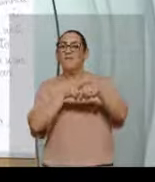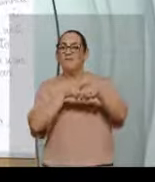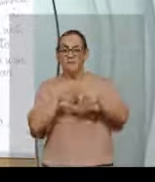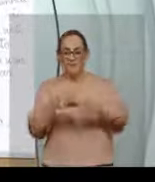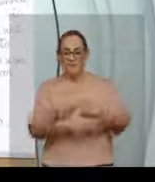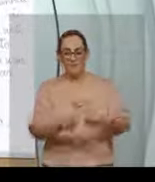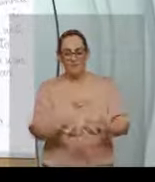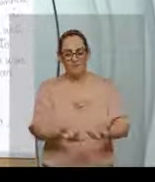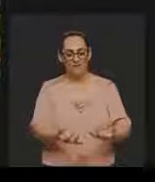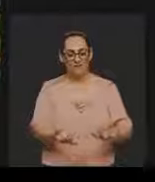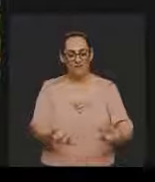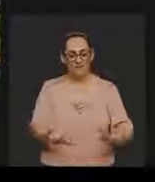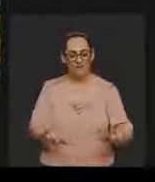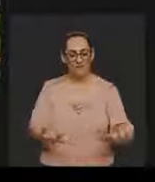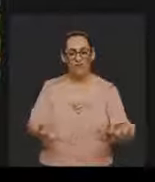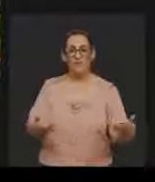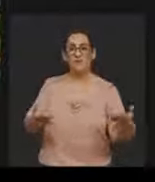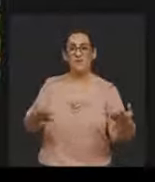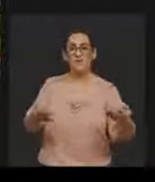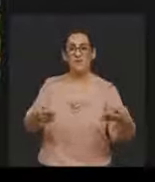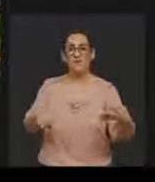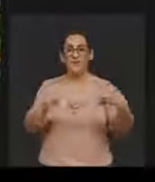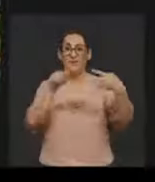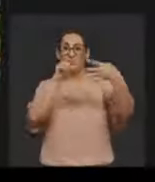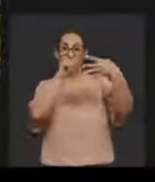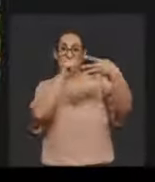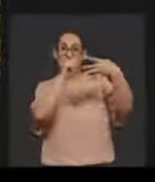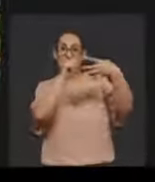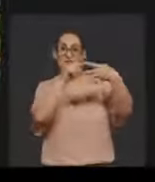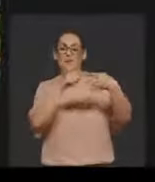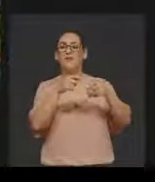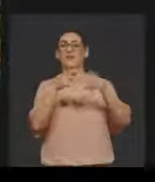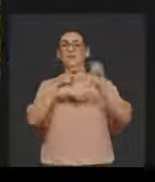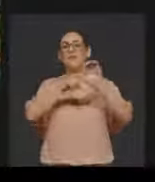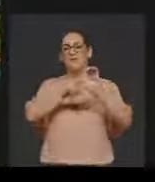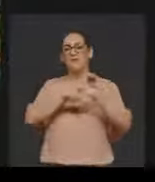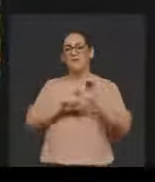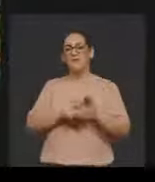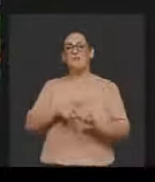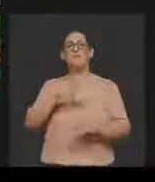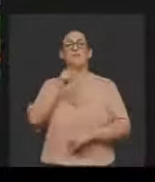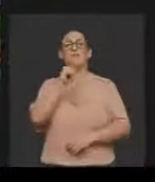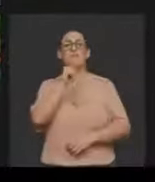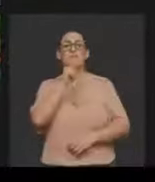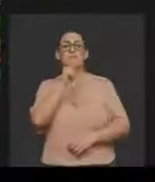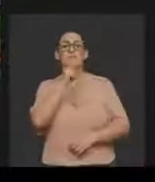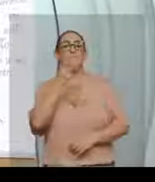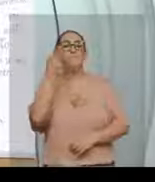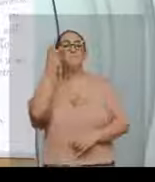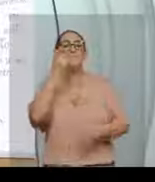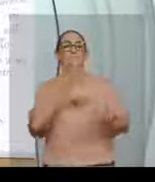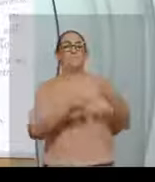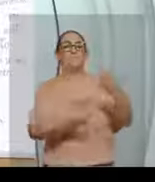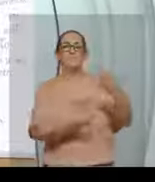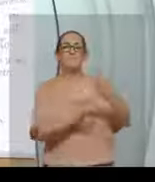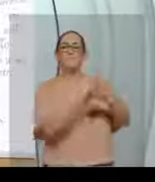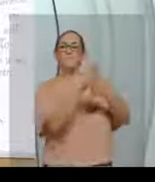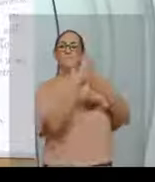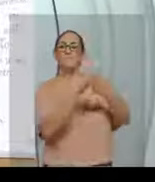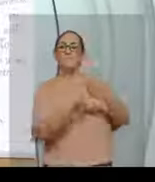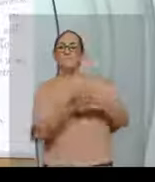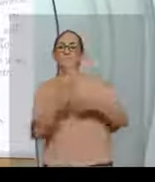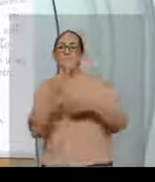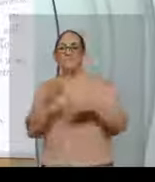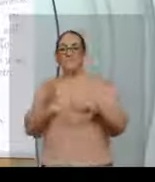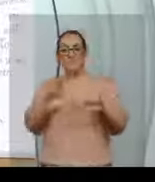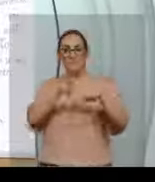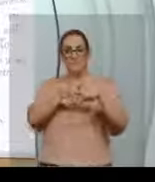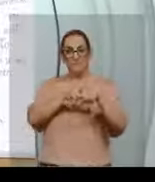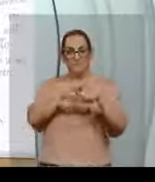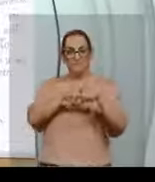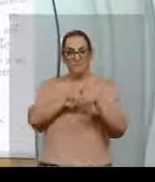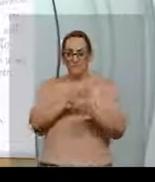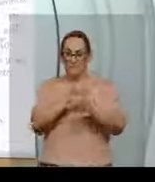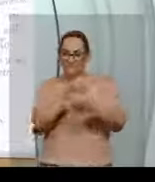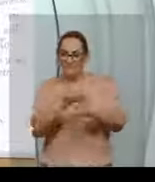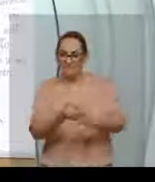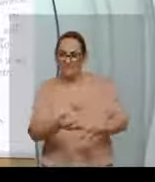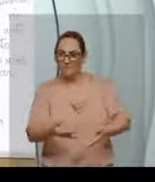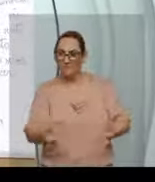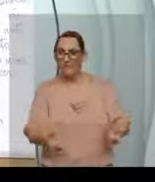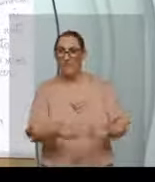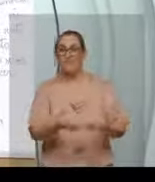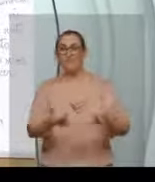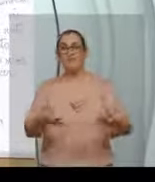chão, são dependentes da água para a reprodução. E o verde musgo, verde relva pelo chão,